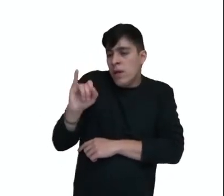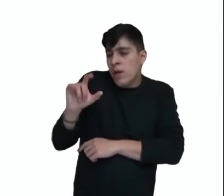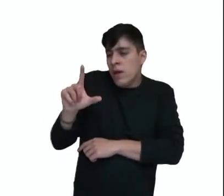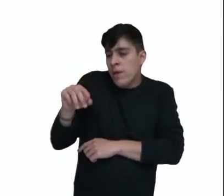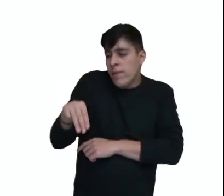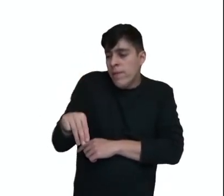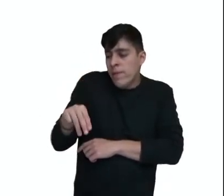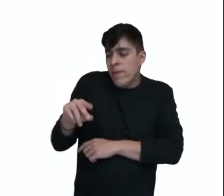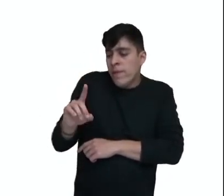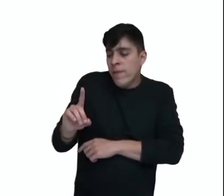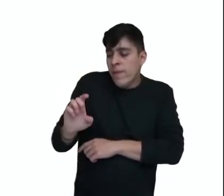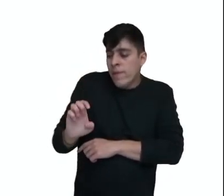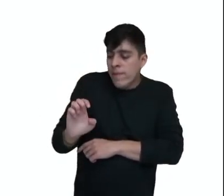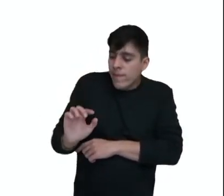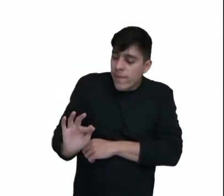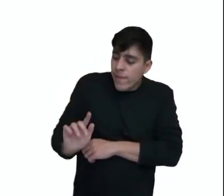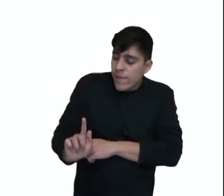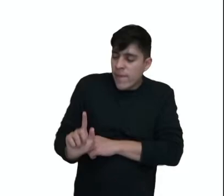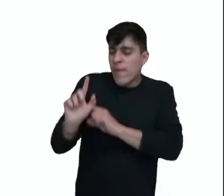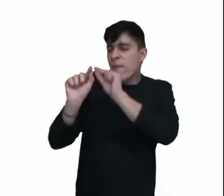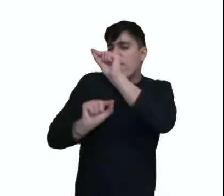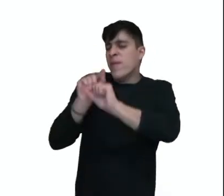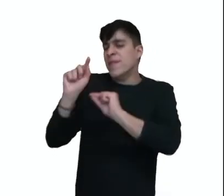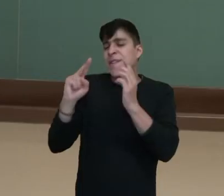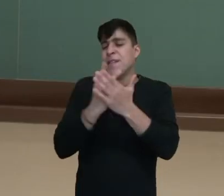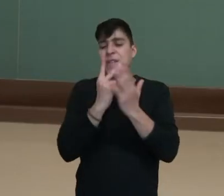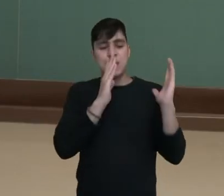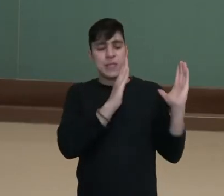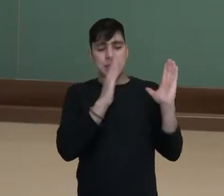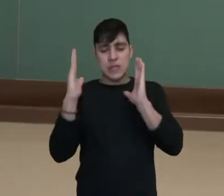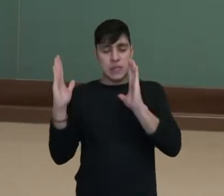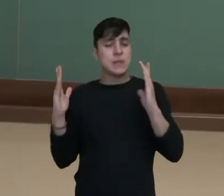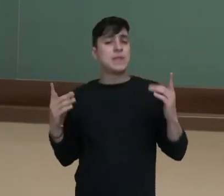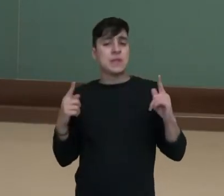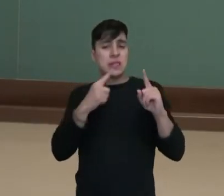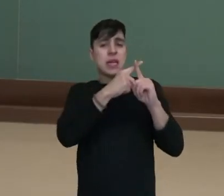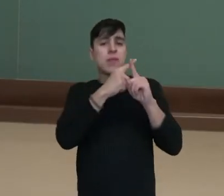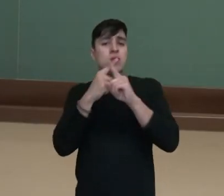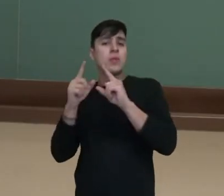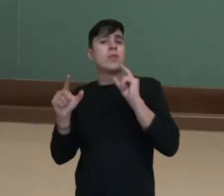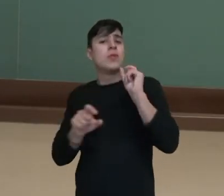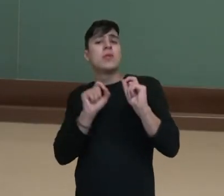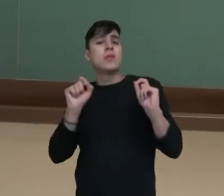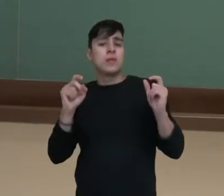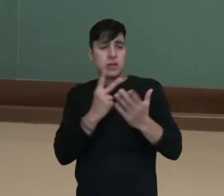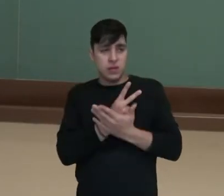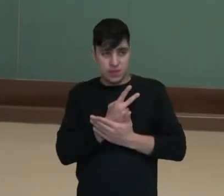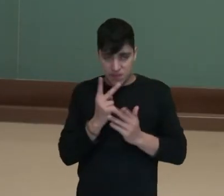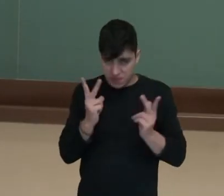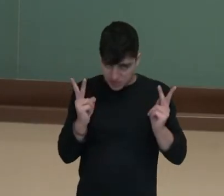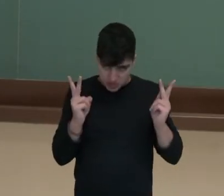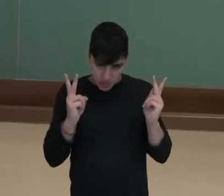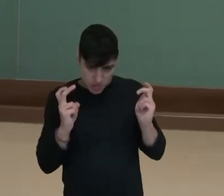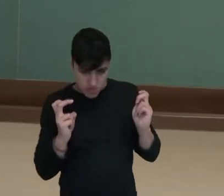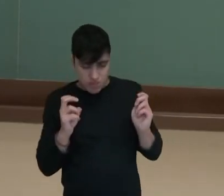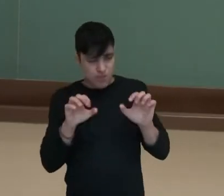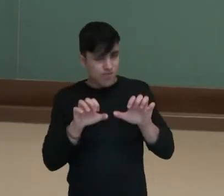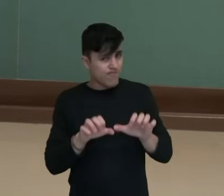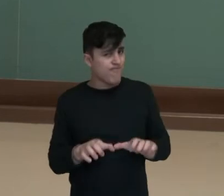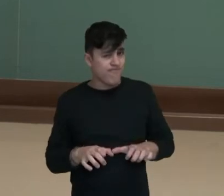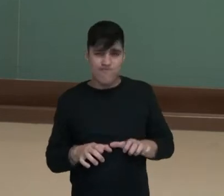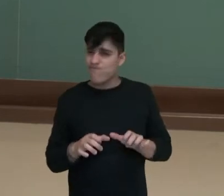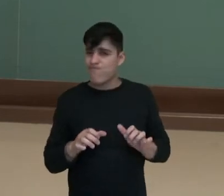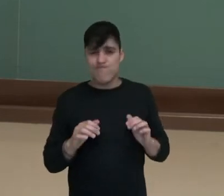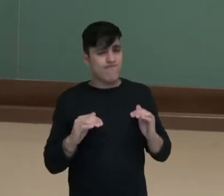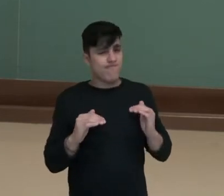L, M, D, E, F, G. O que aconteceu nesses cromossomos? A gente percebe que a estrutura não está de acordo.